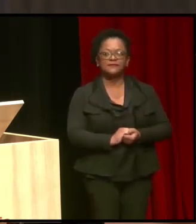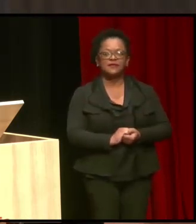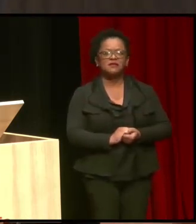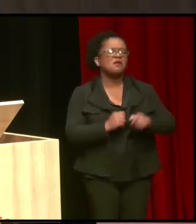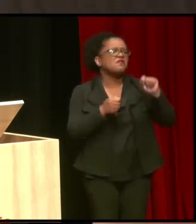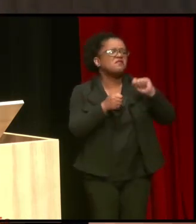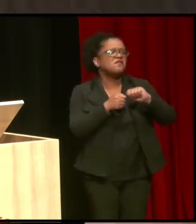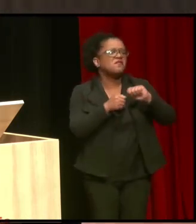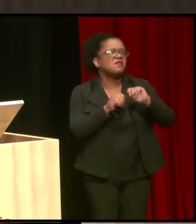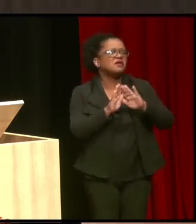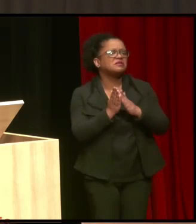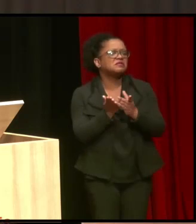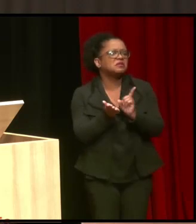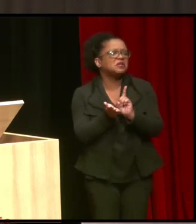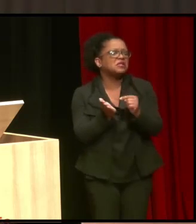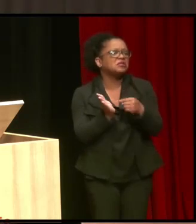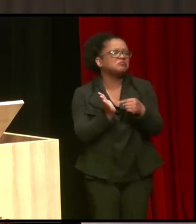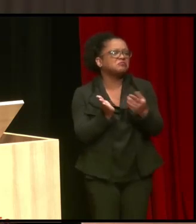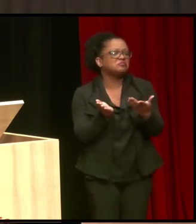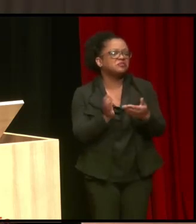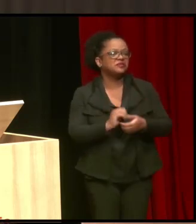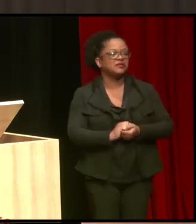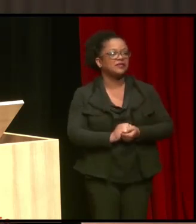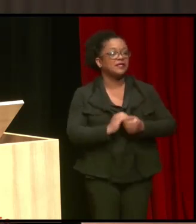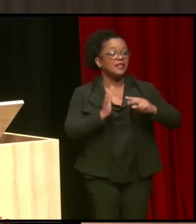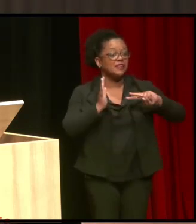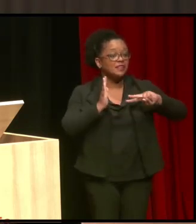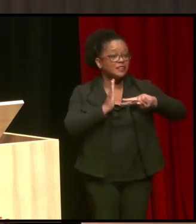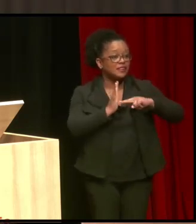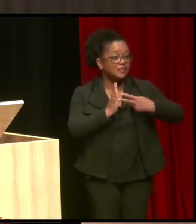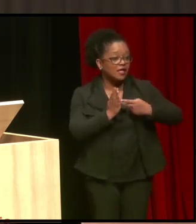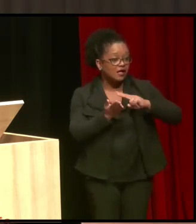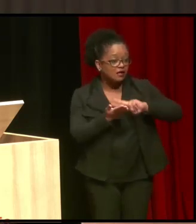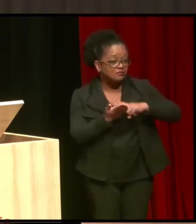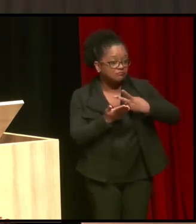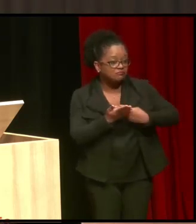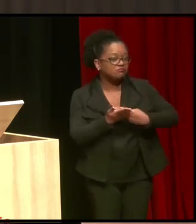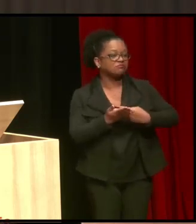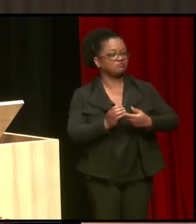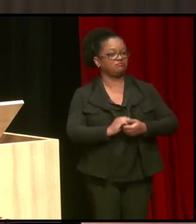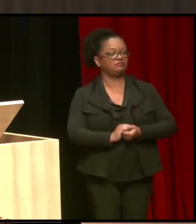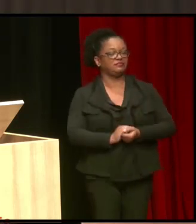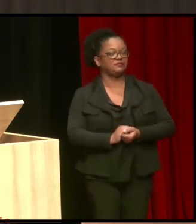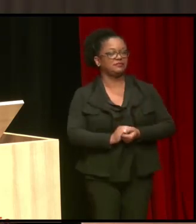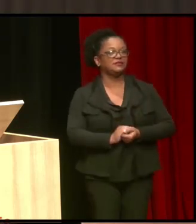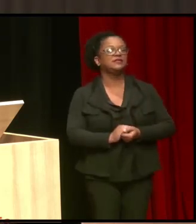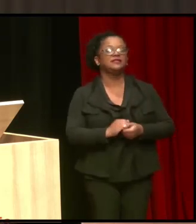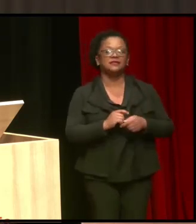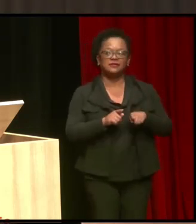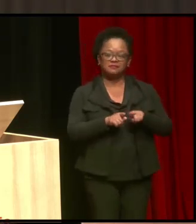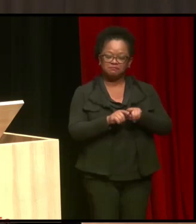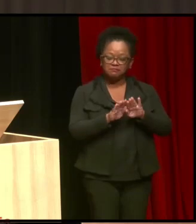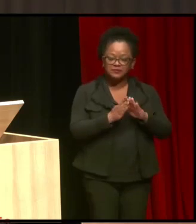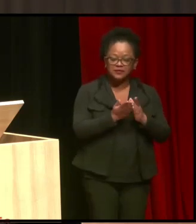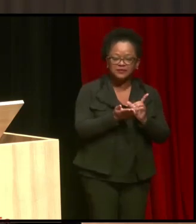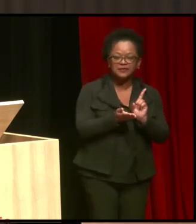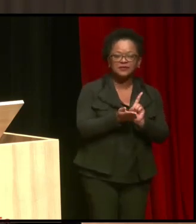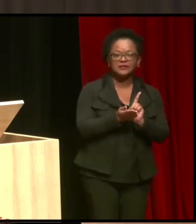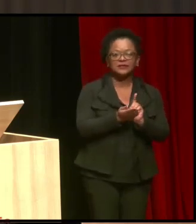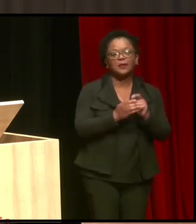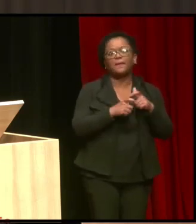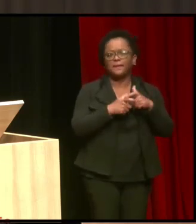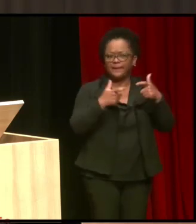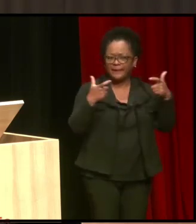faz com a Bíblia? Então o pessoal diz, traduz Bíblia, traduz Bíblia. Que todo mundo, ou pelo menos a grande